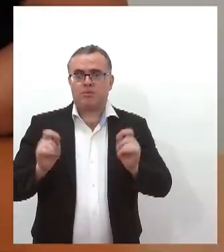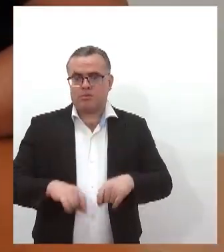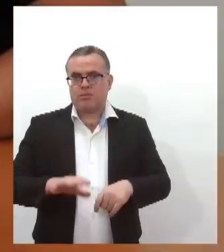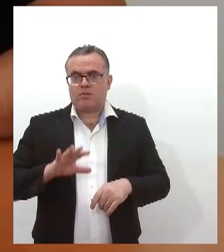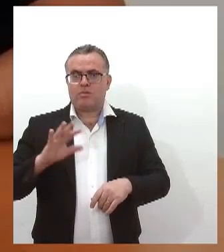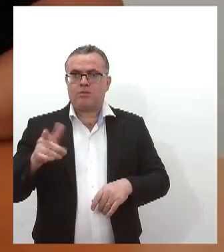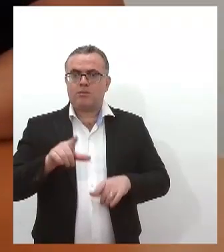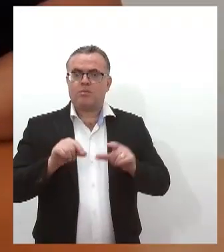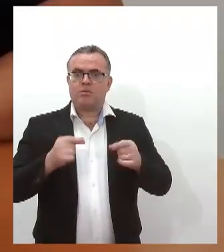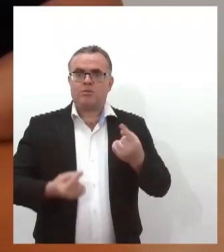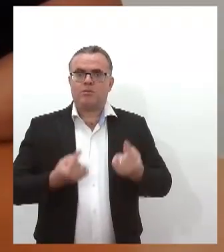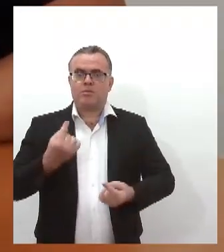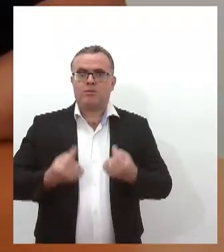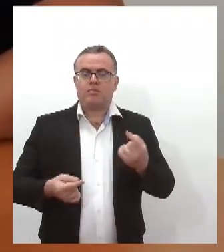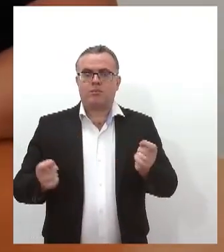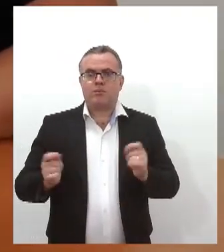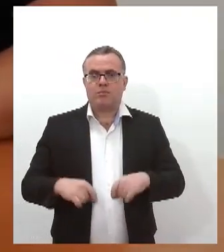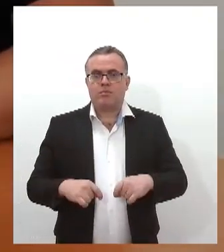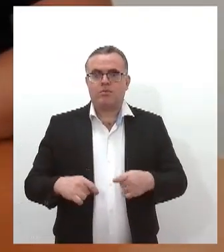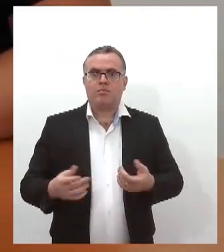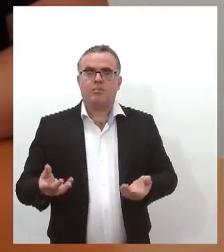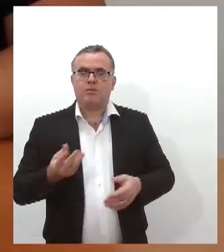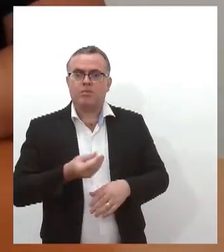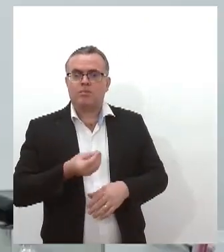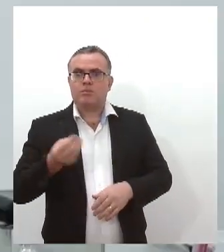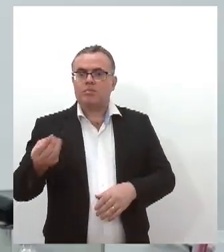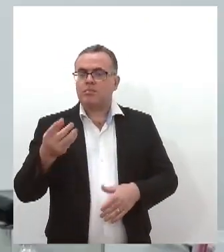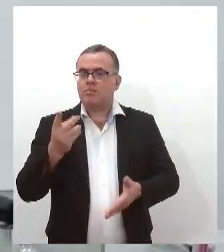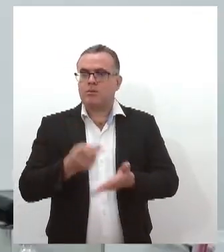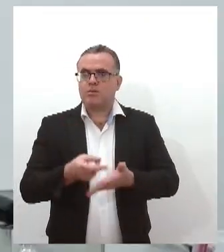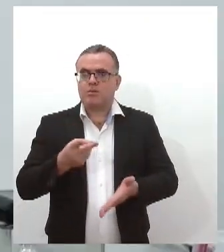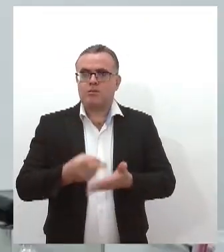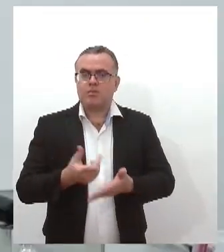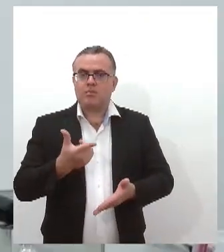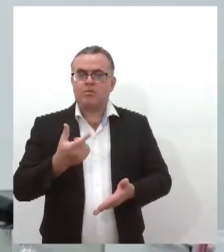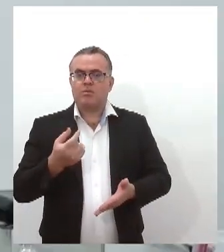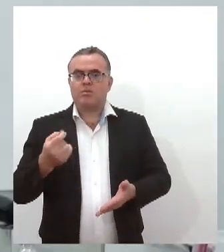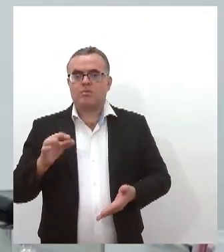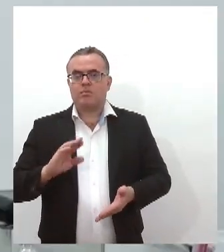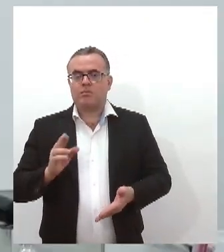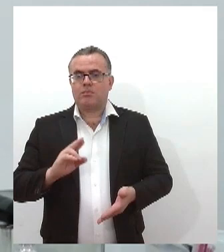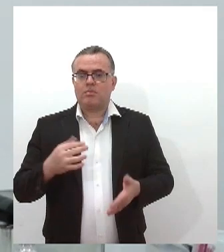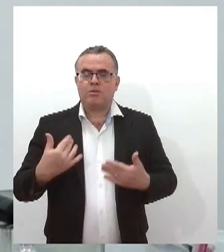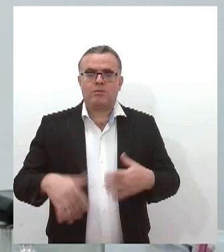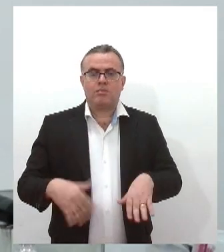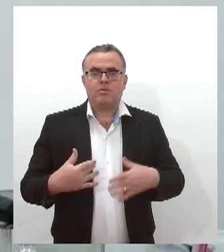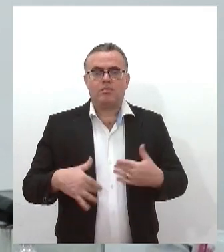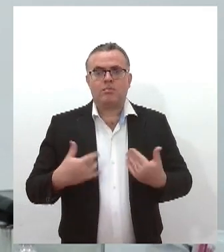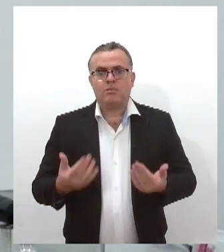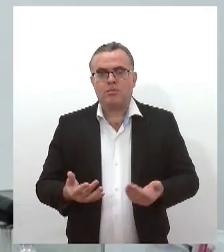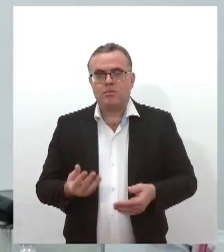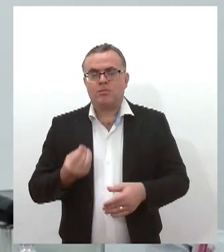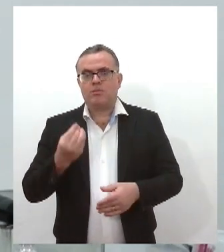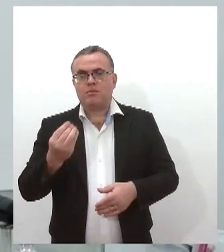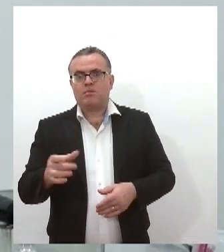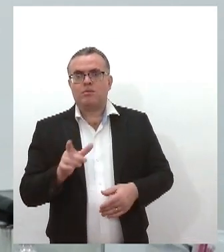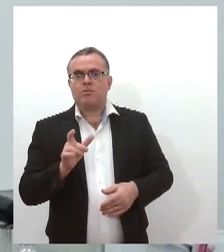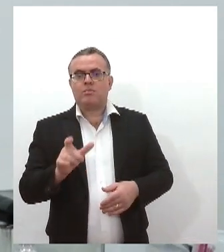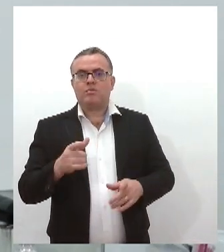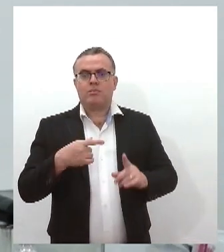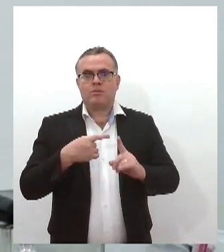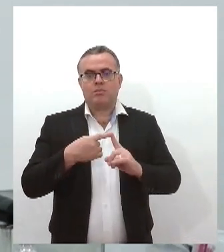com a transferência do crédito mensal de R$ 200. No fim do mês, a gente vai fazer a entrega dos cartões, né, para que a